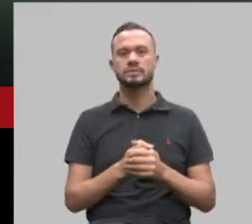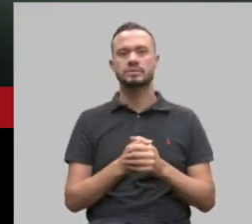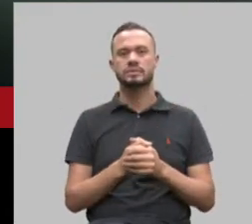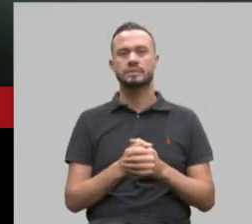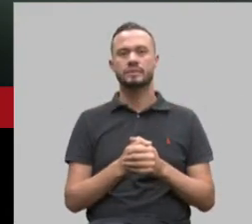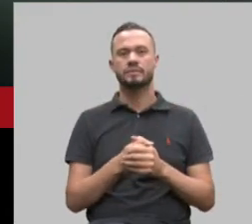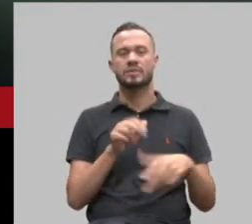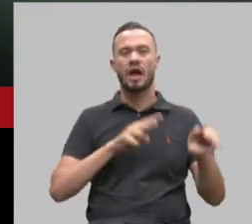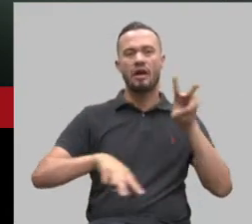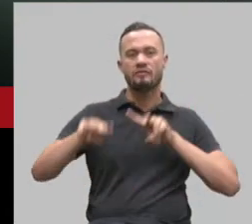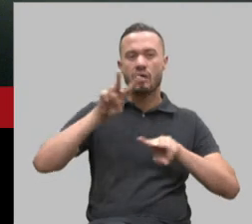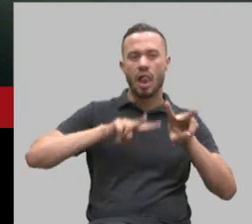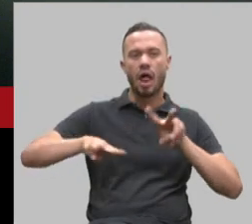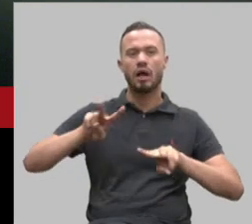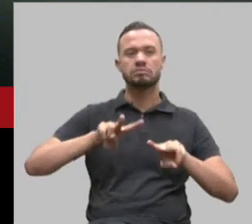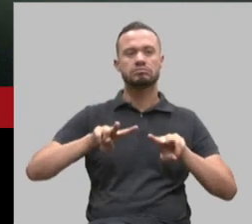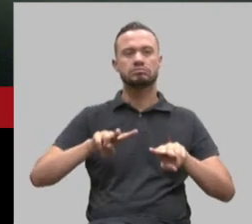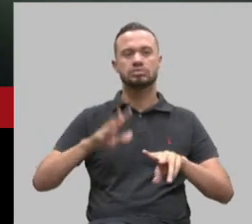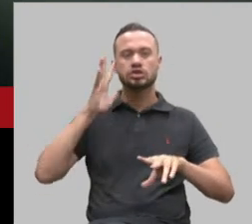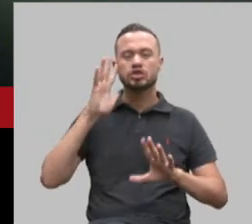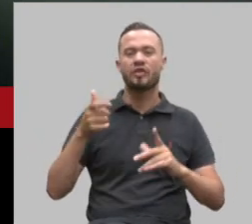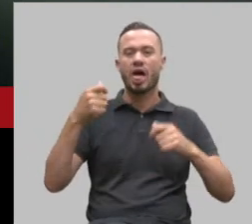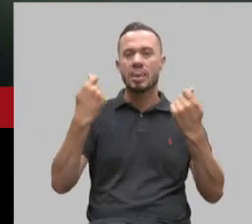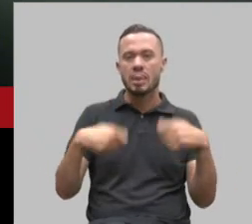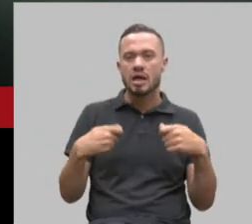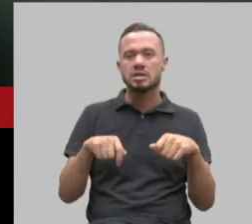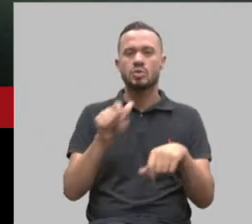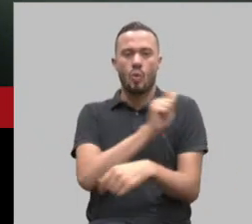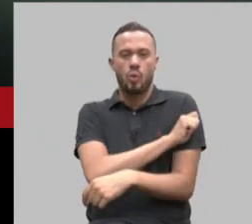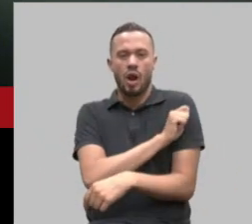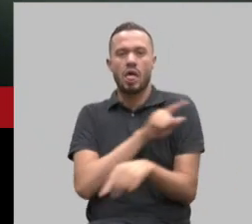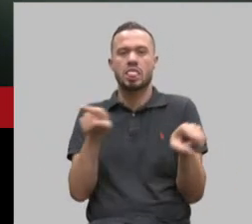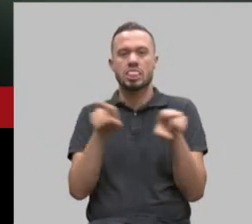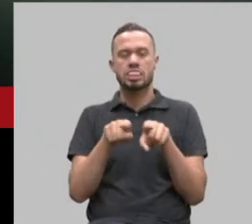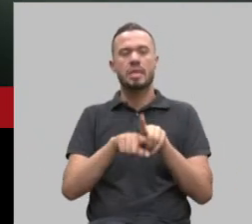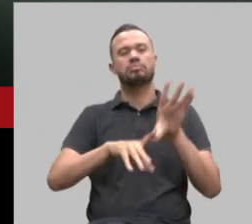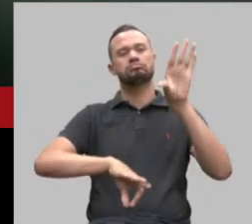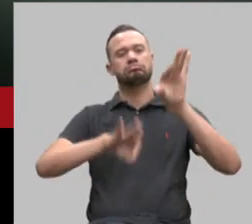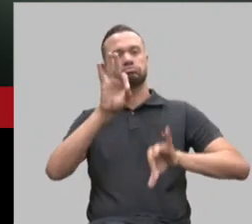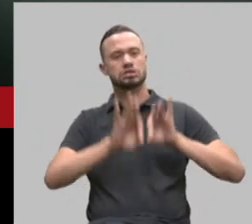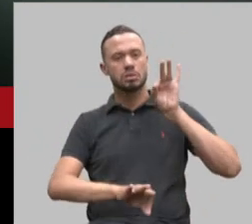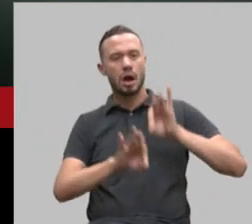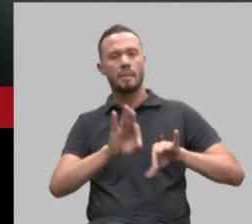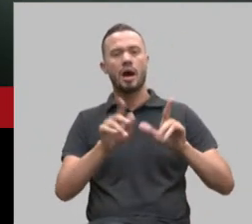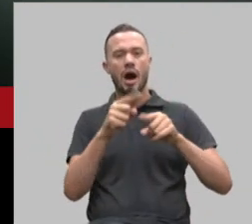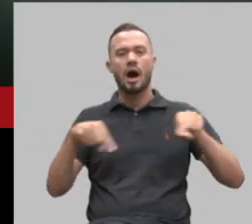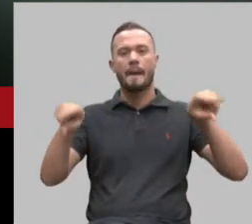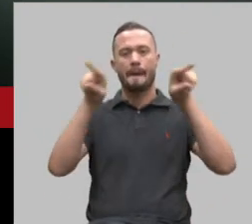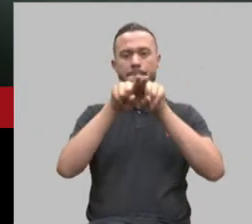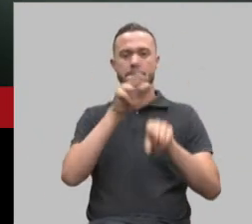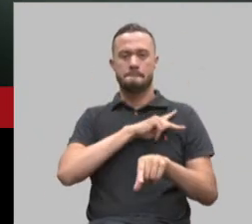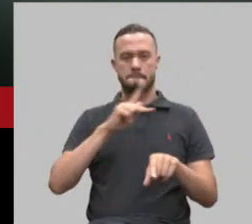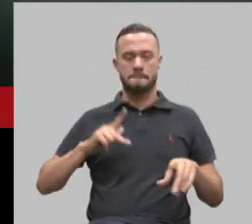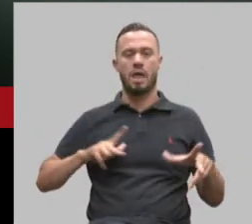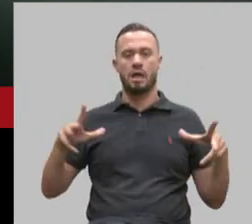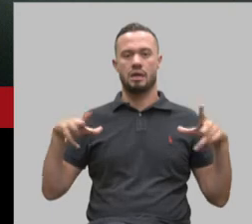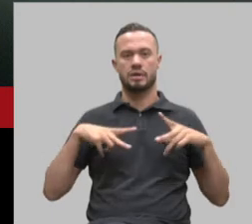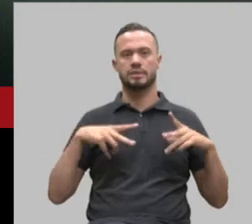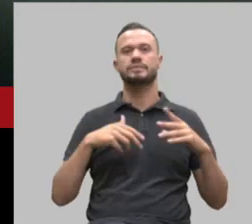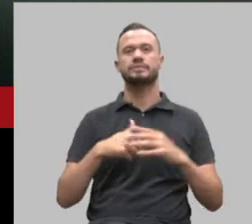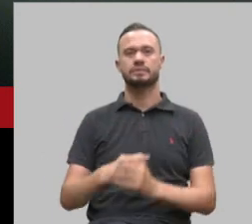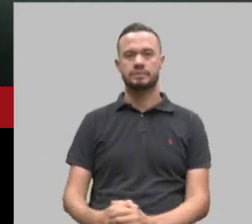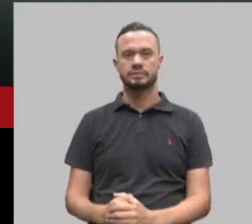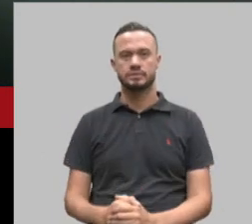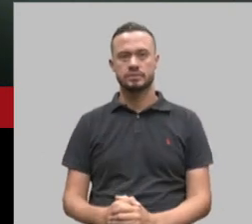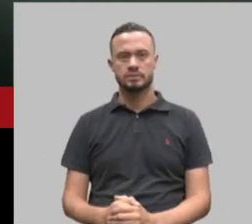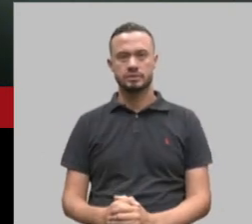as necessidades dos alunos e sendo estruturado por meio de parcerias público-privadas